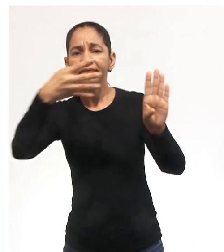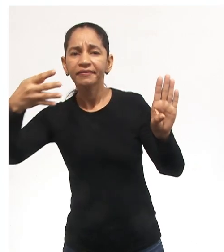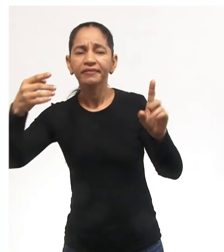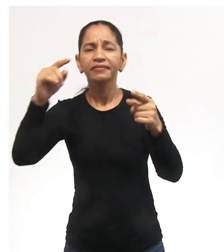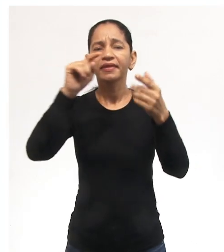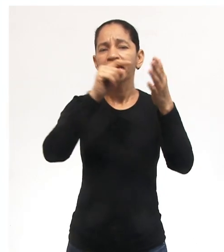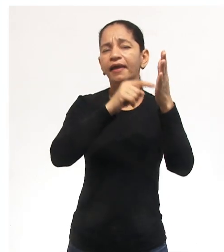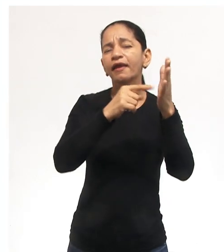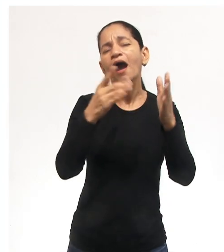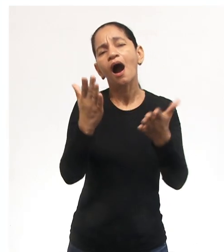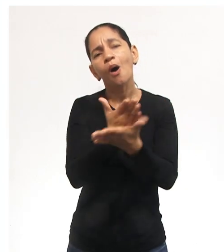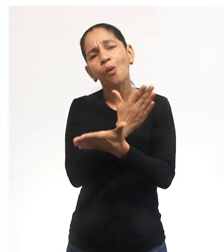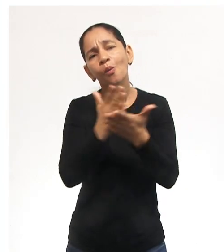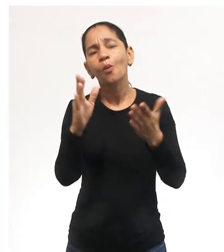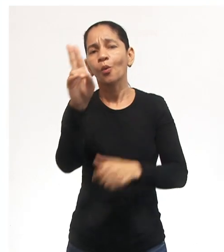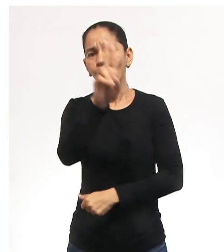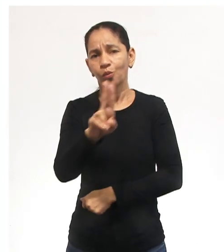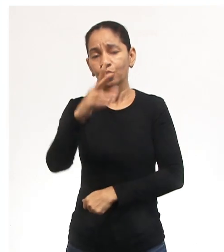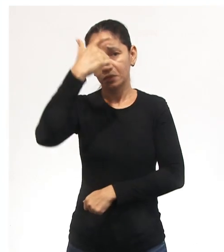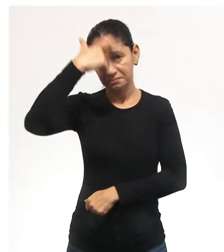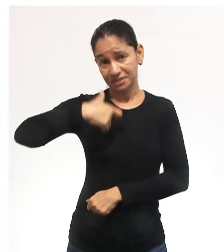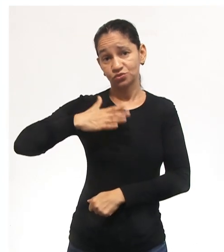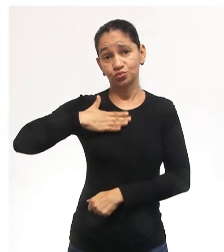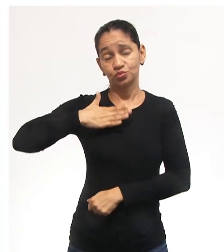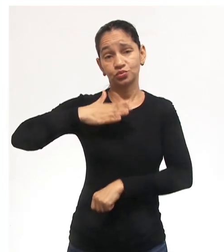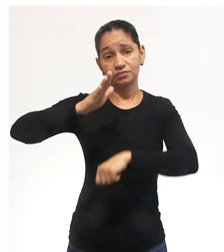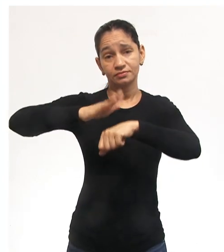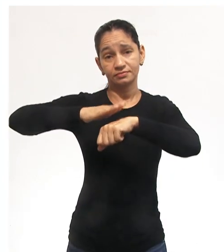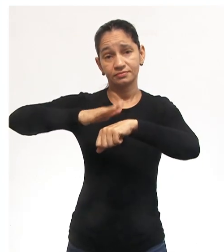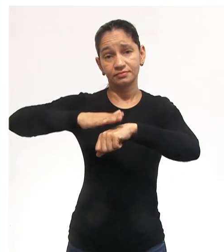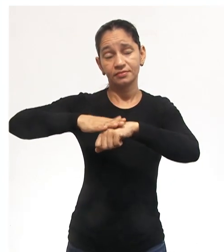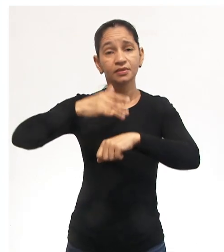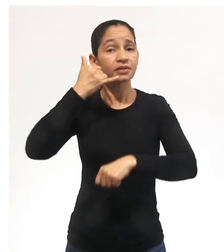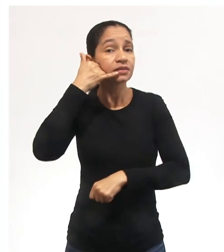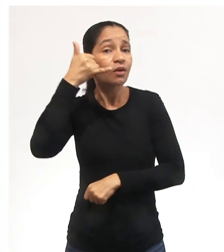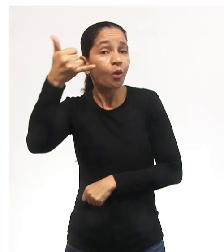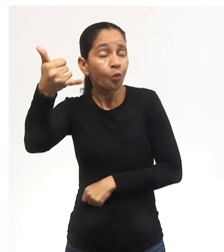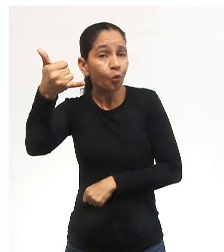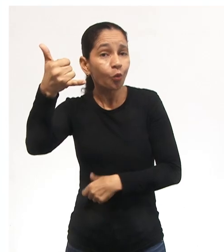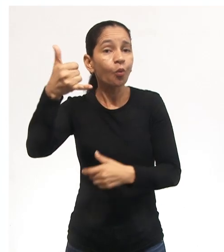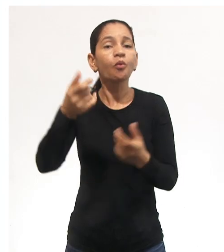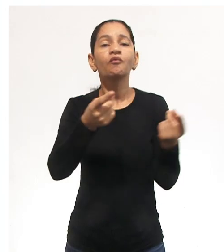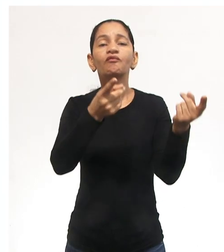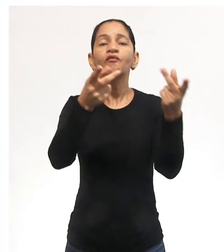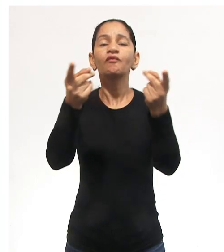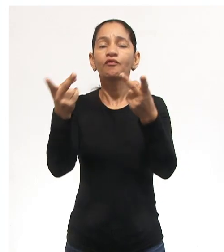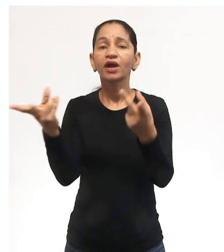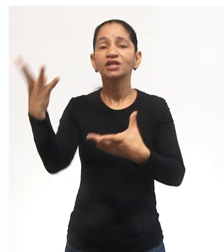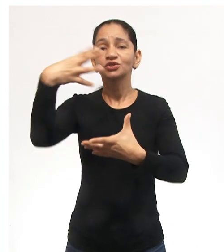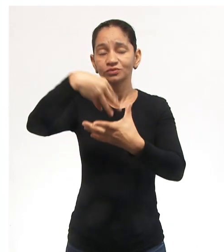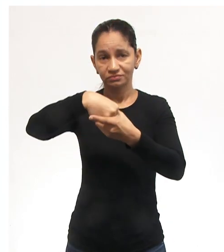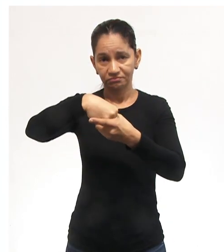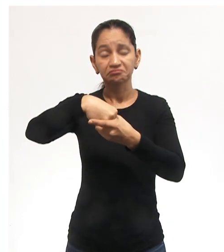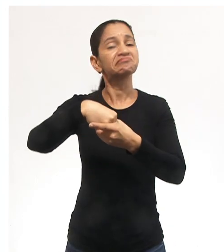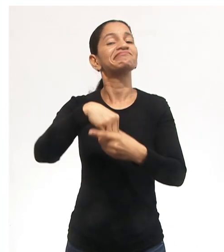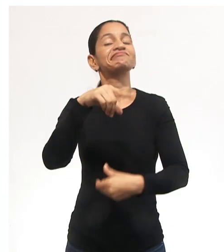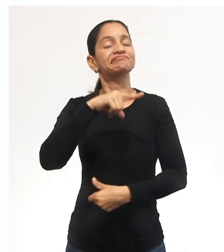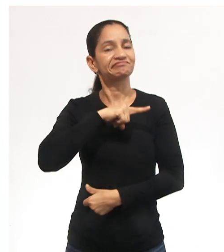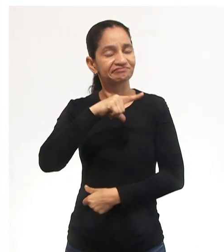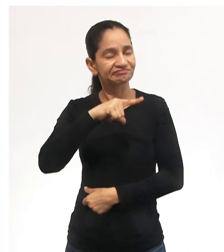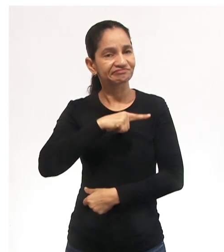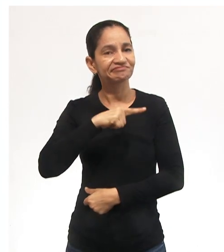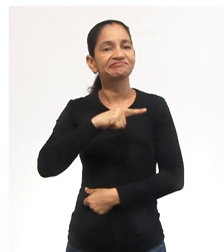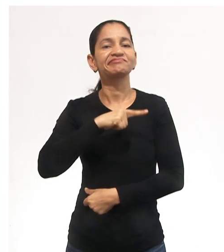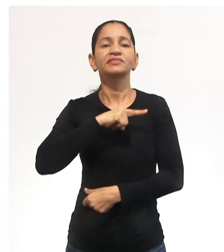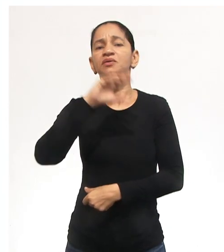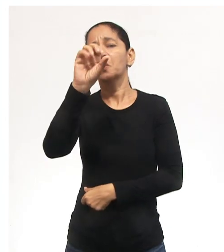e-commerce: o usuário vende o celular usado ali dentro, ó, do Mercado Livre, que tem esse espaço lá, né?